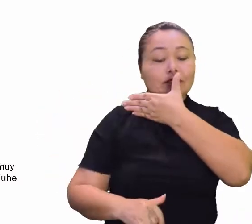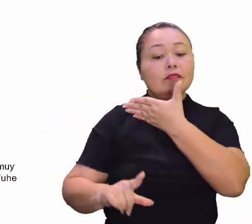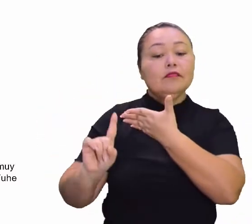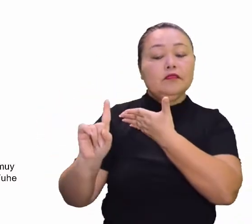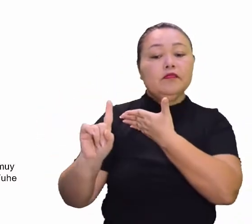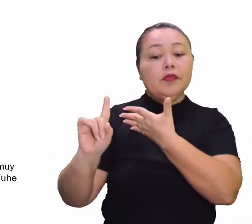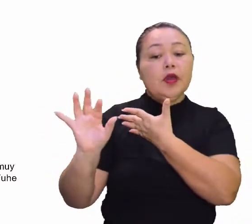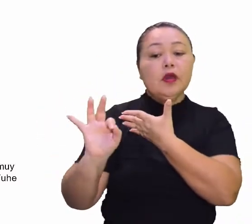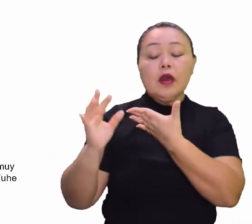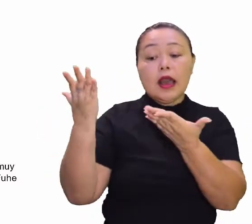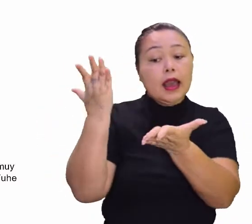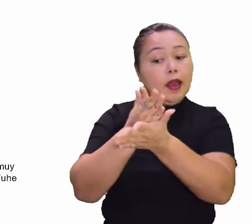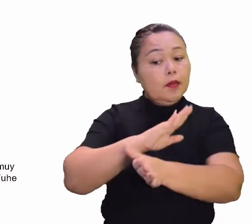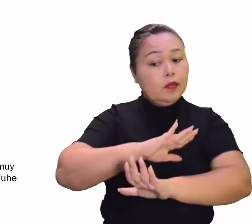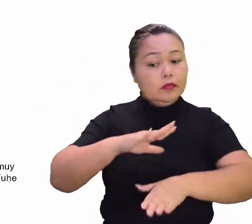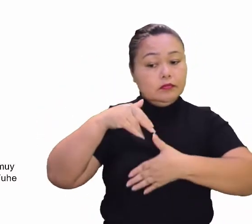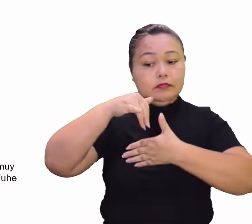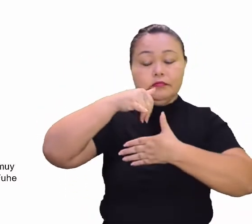elas deixaram de existir.